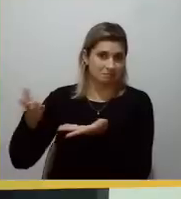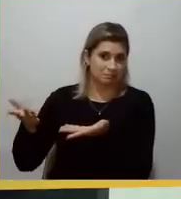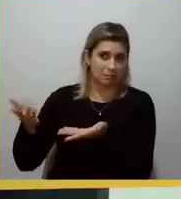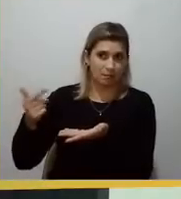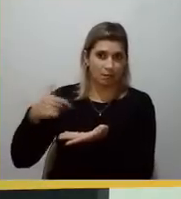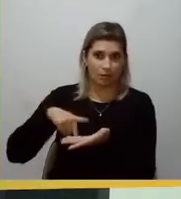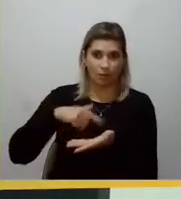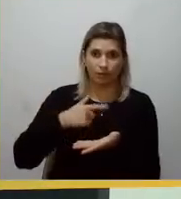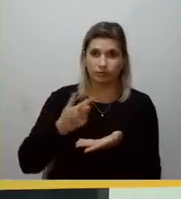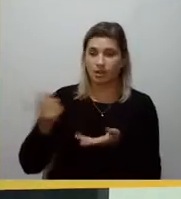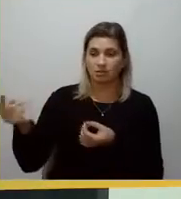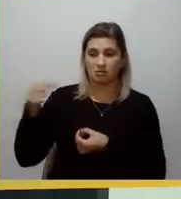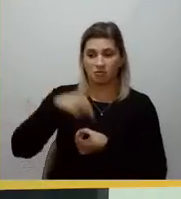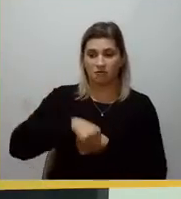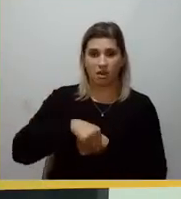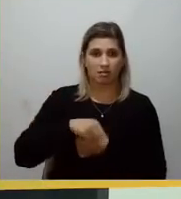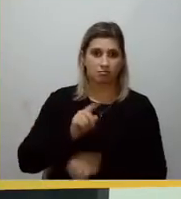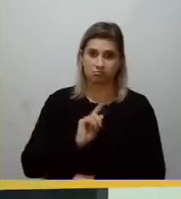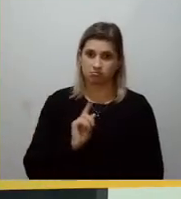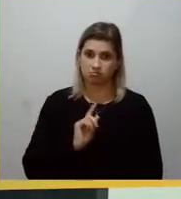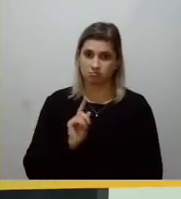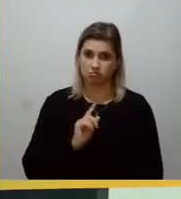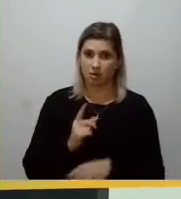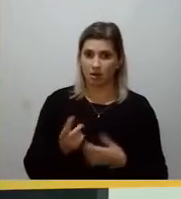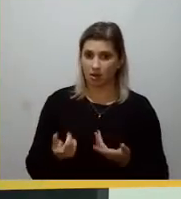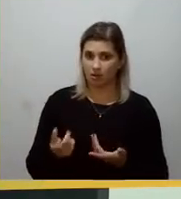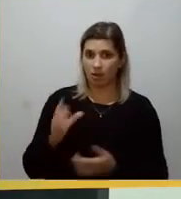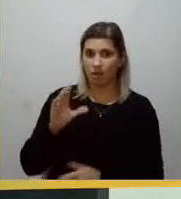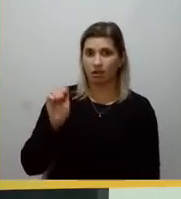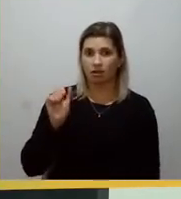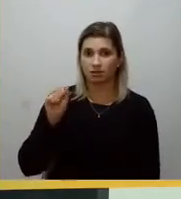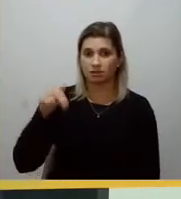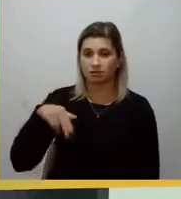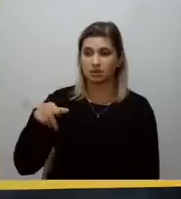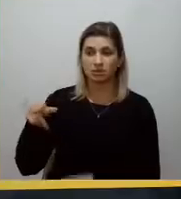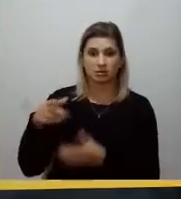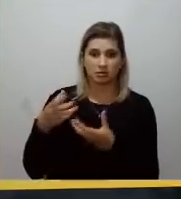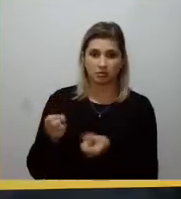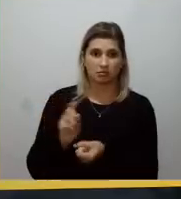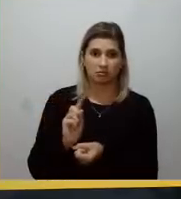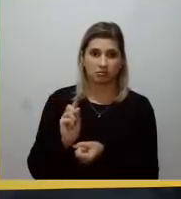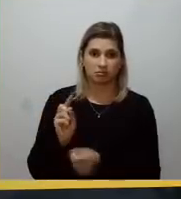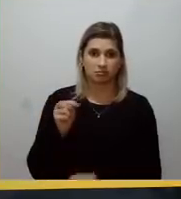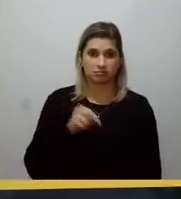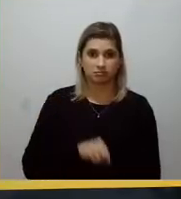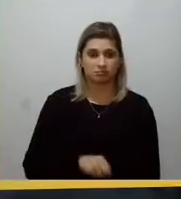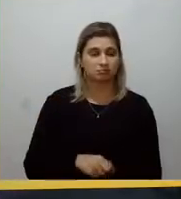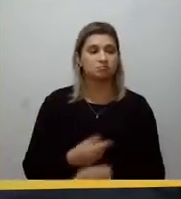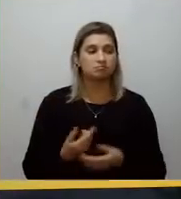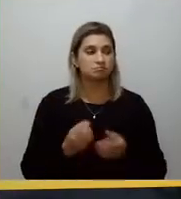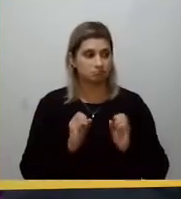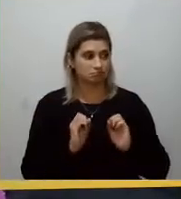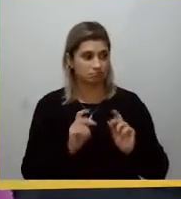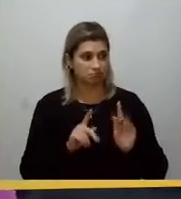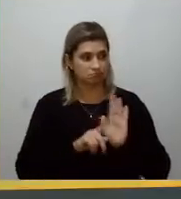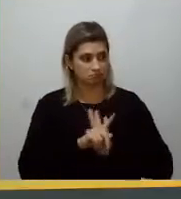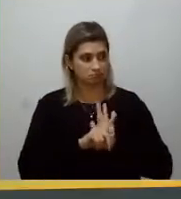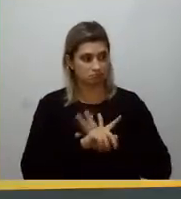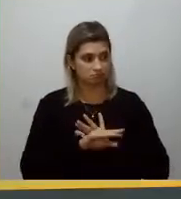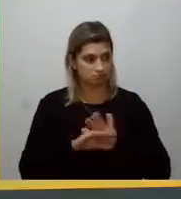eles não viriam para cá, a casa não deixaria. Tá ok. Sem mais perguntas, senhor presidente. Muito